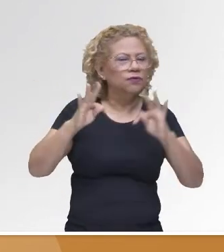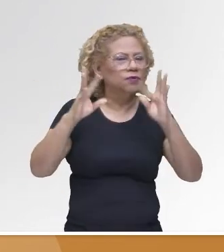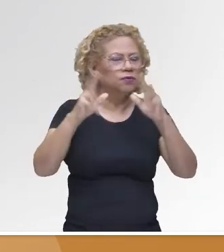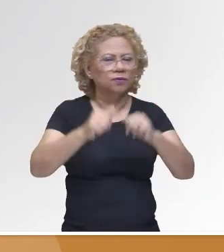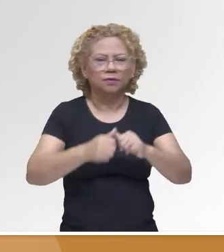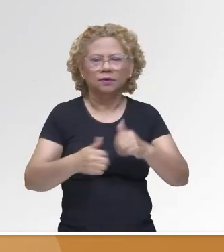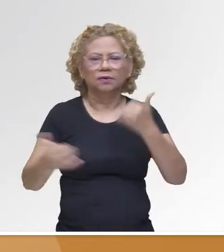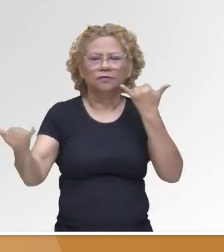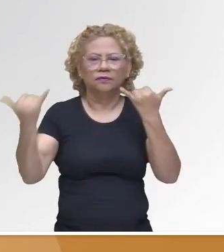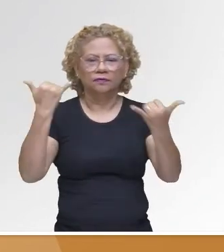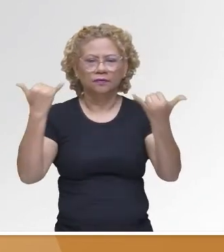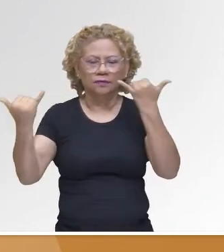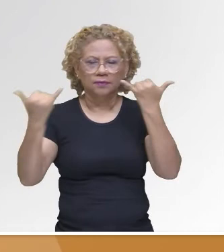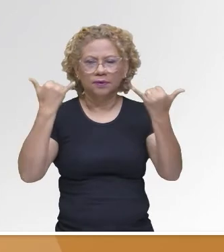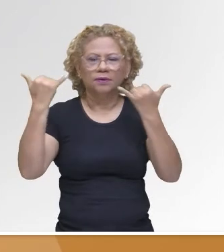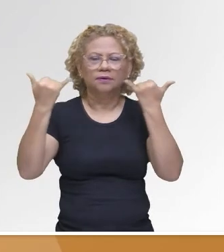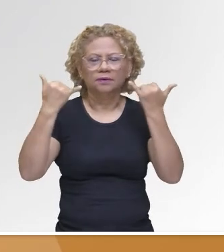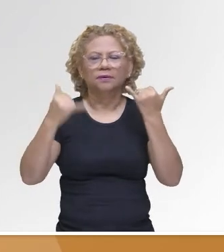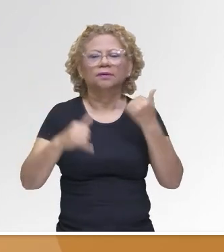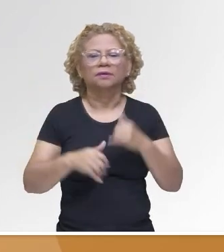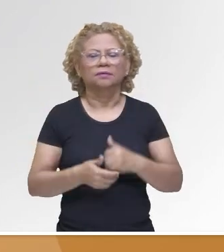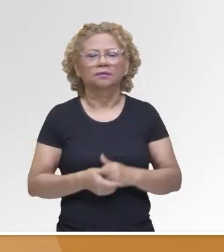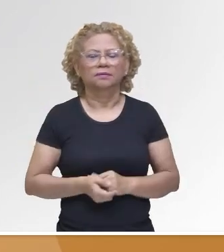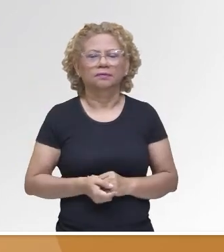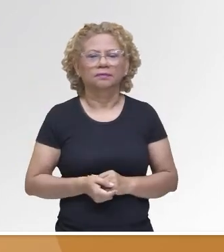Informações relacionadas com aquele problema,